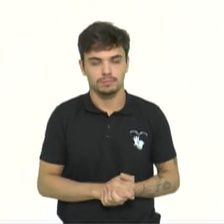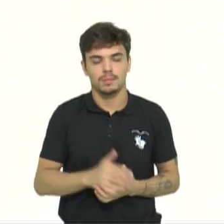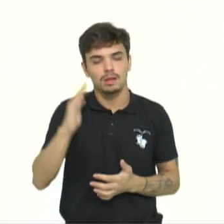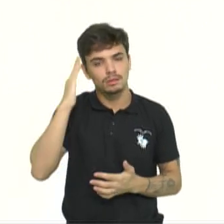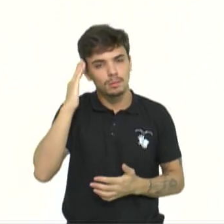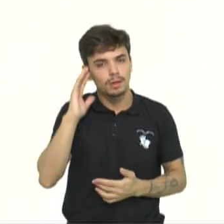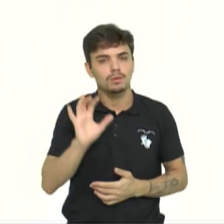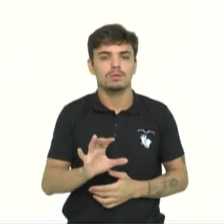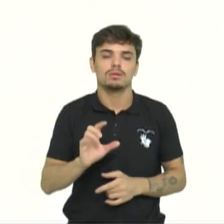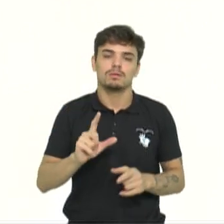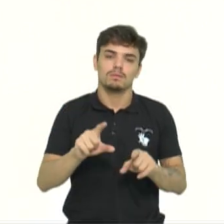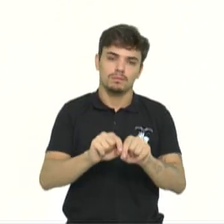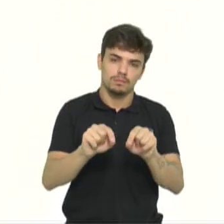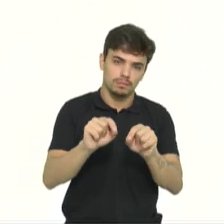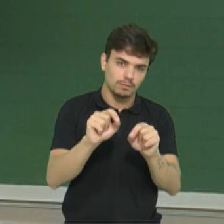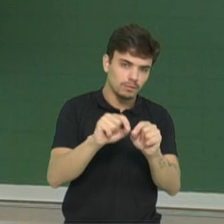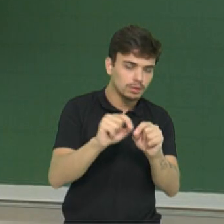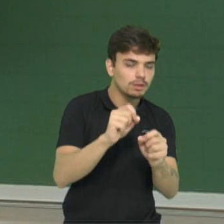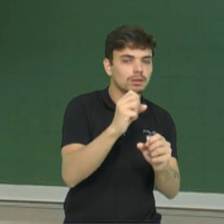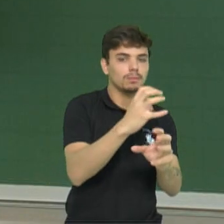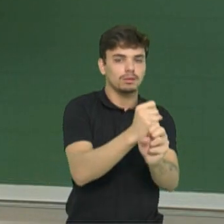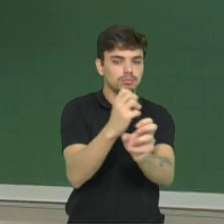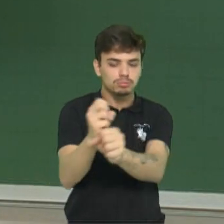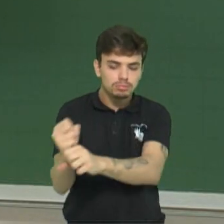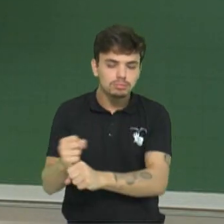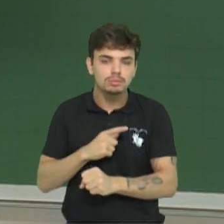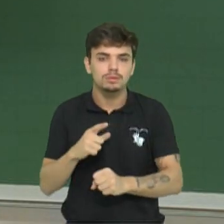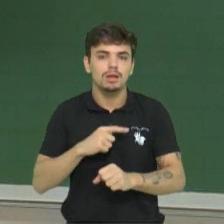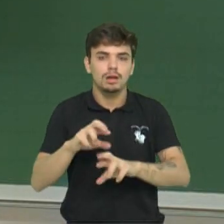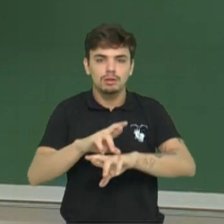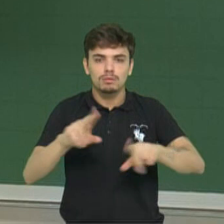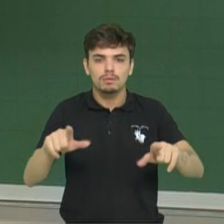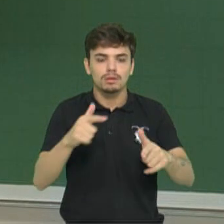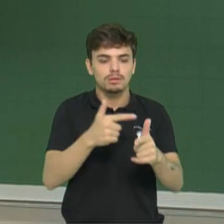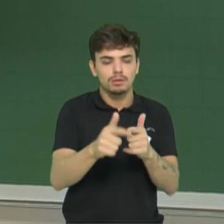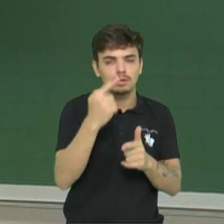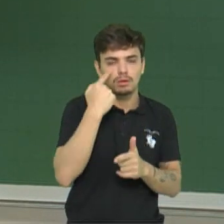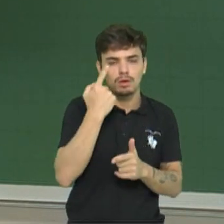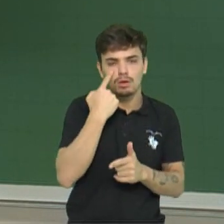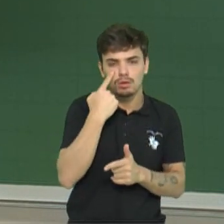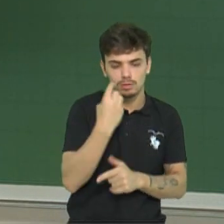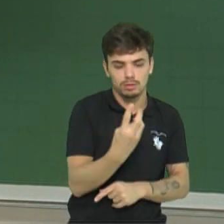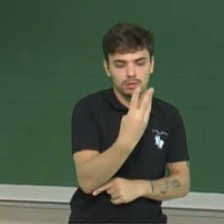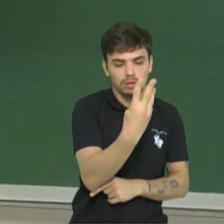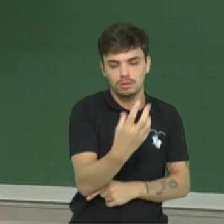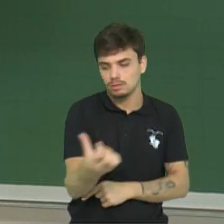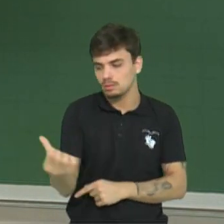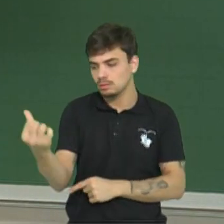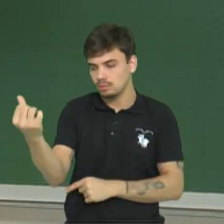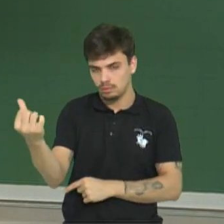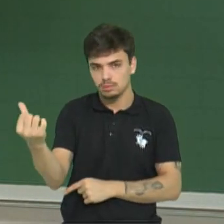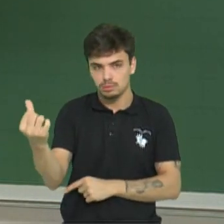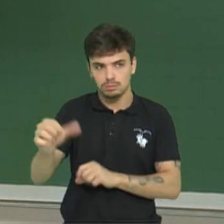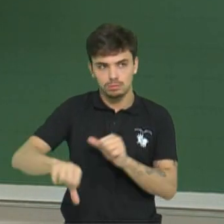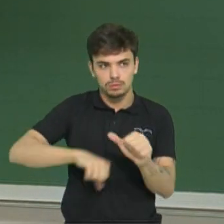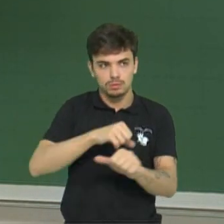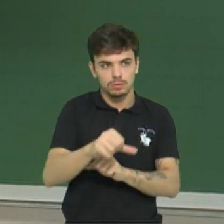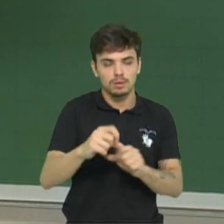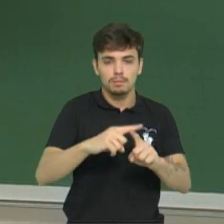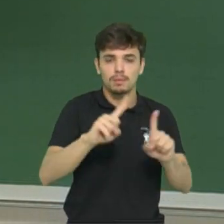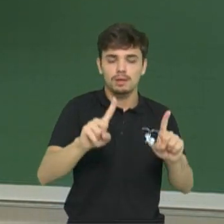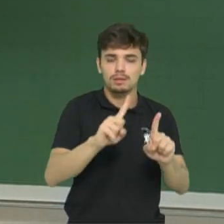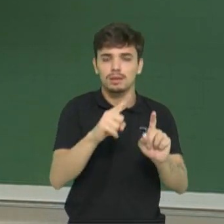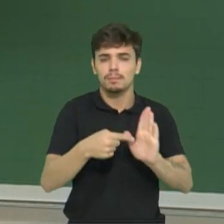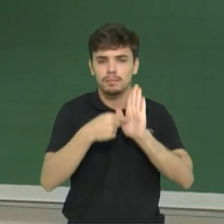Sabendo disso, fazendo a continha, eu tenho então a diferença. Ele estava de 3, foi para 6... 3, mas como